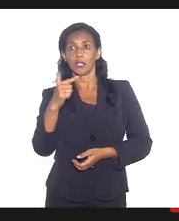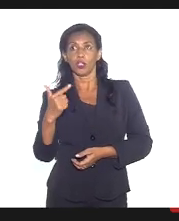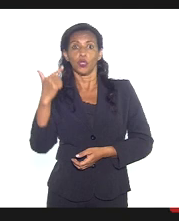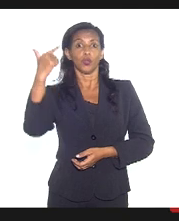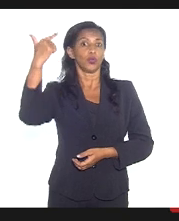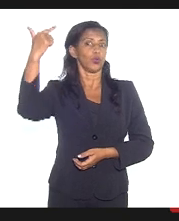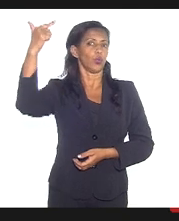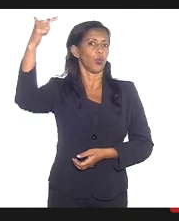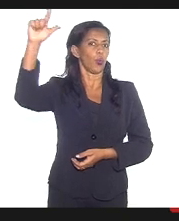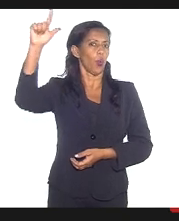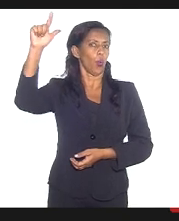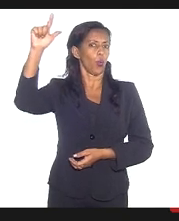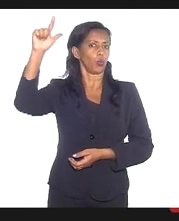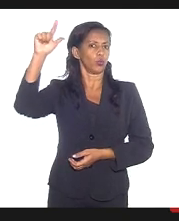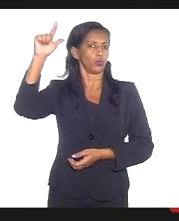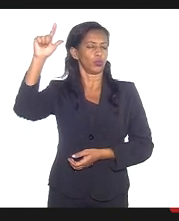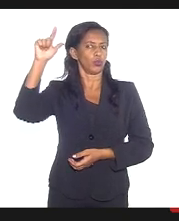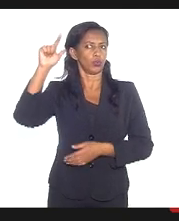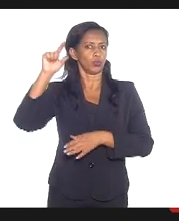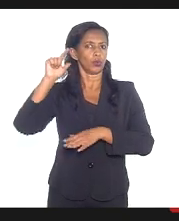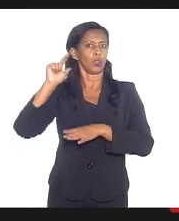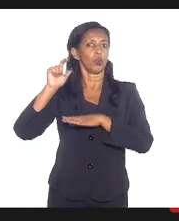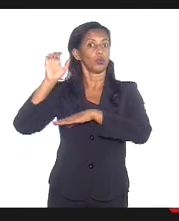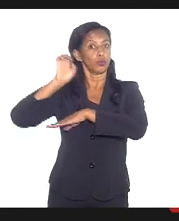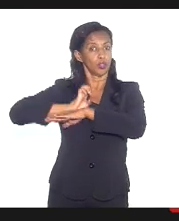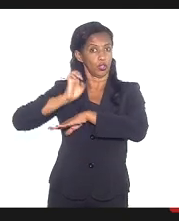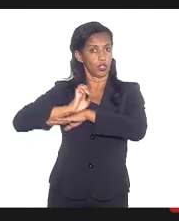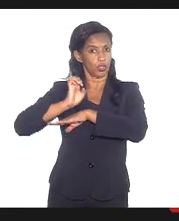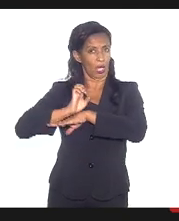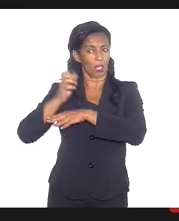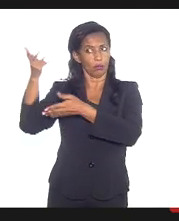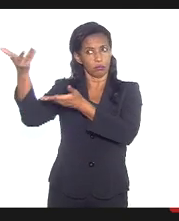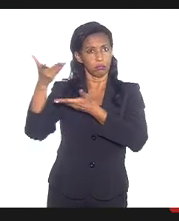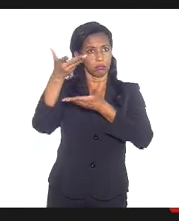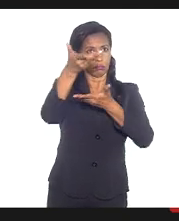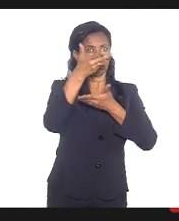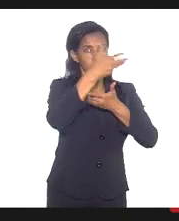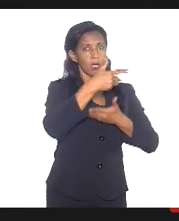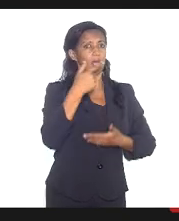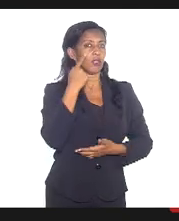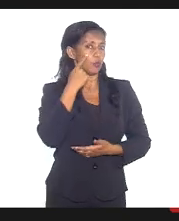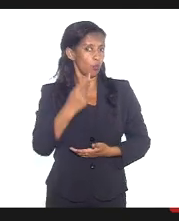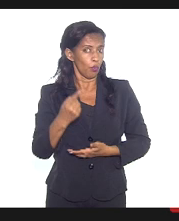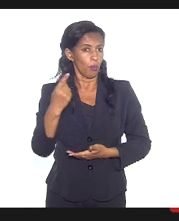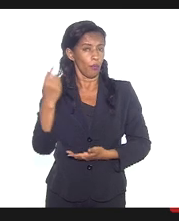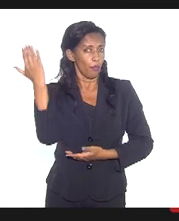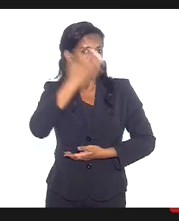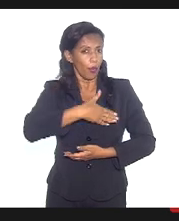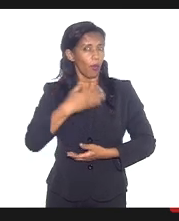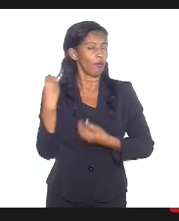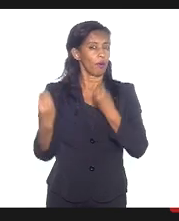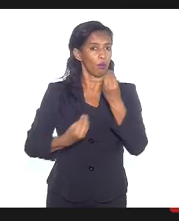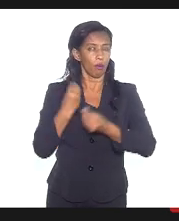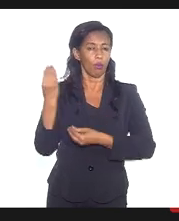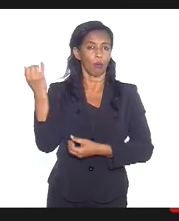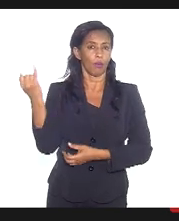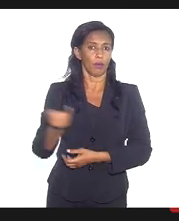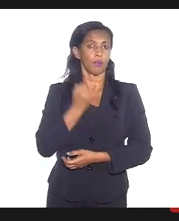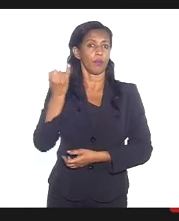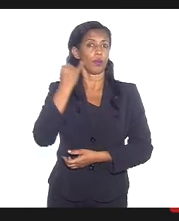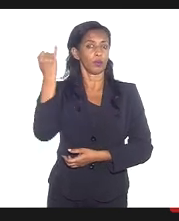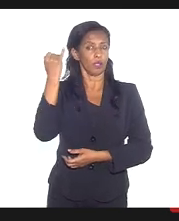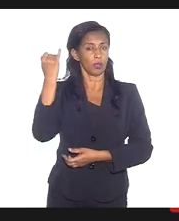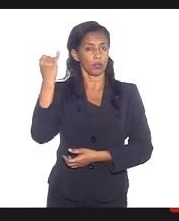outras repartições fiscais do Estado, tá? Então, isso aqui mostra bem o quão é importante para a Cefaz o setor de